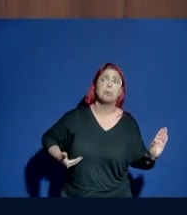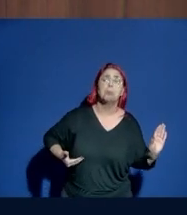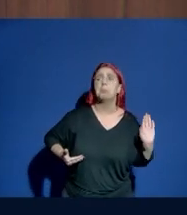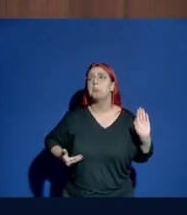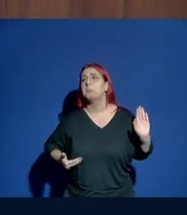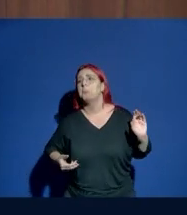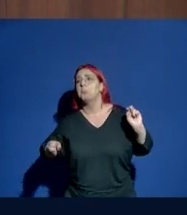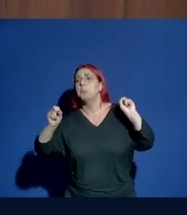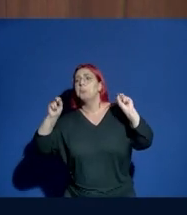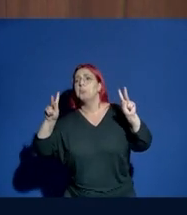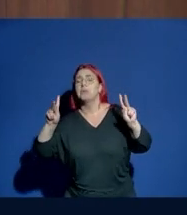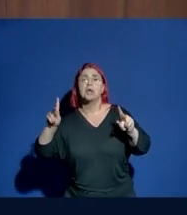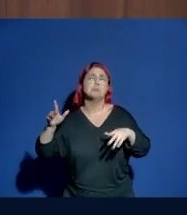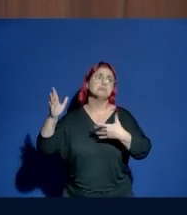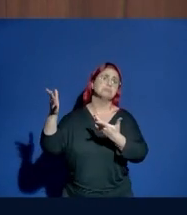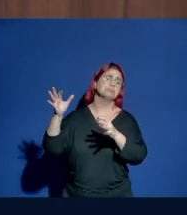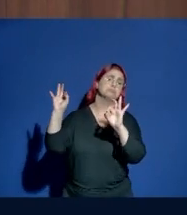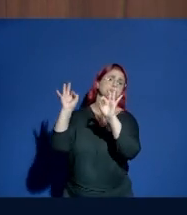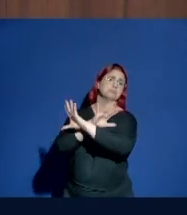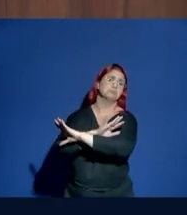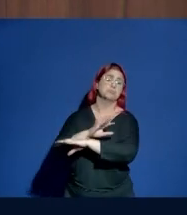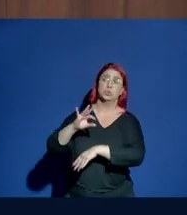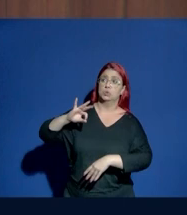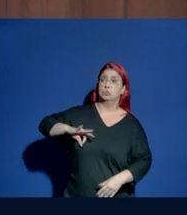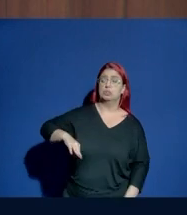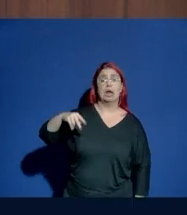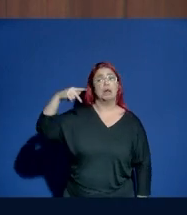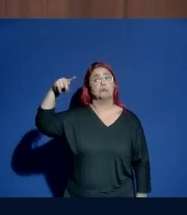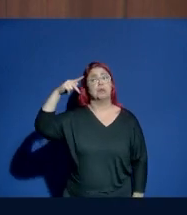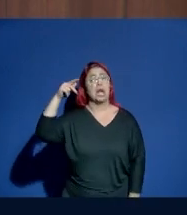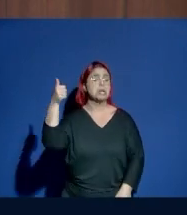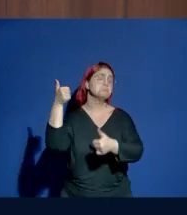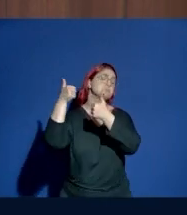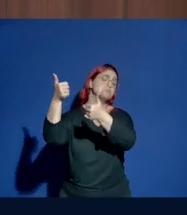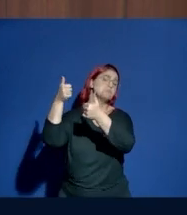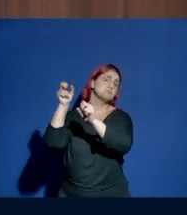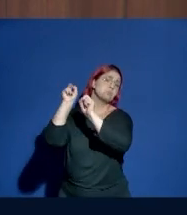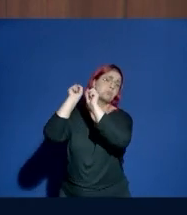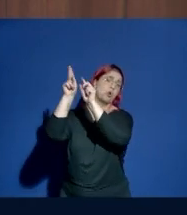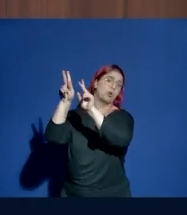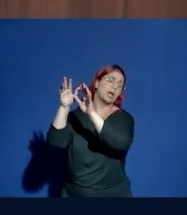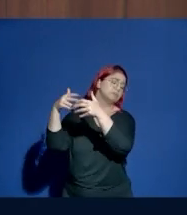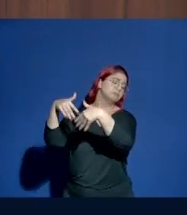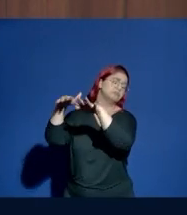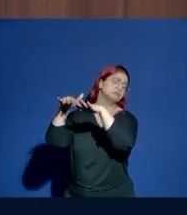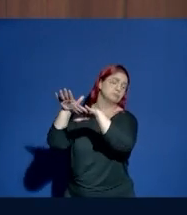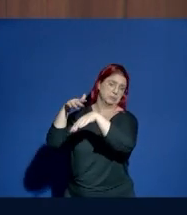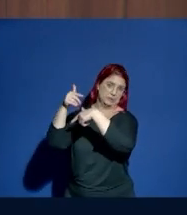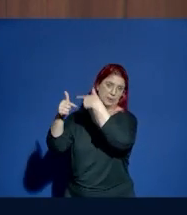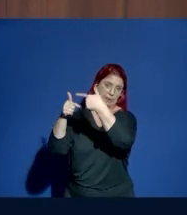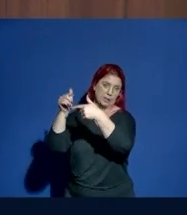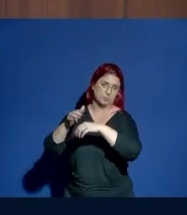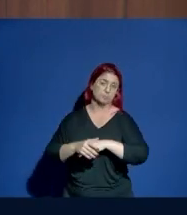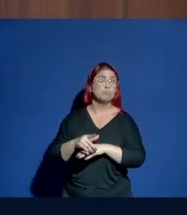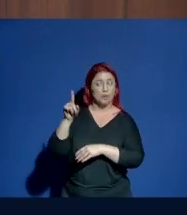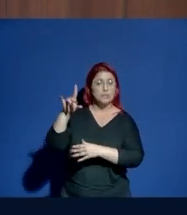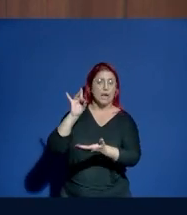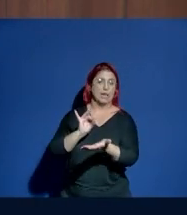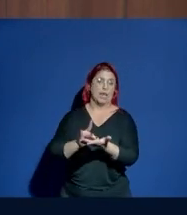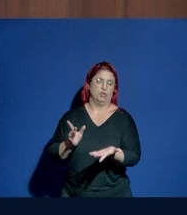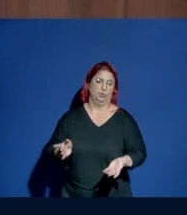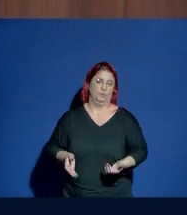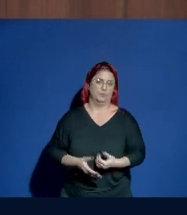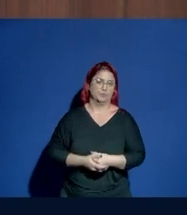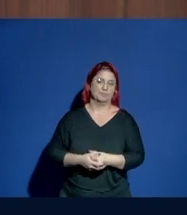se não deu certo o estado vai lá completo o salário dele por mês para manter aquilo ali funcionando essa é a grande realidade não